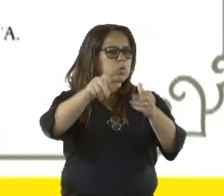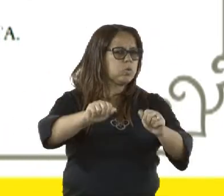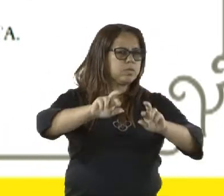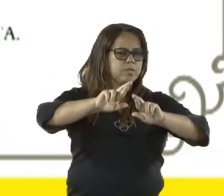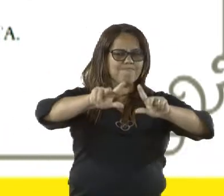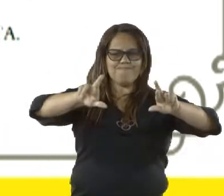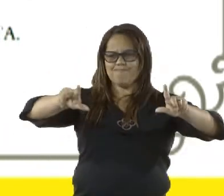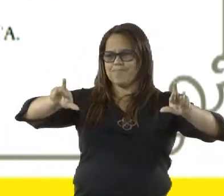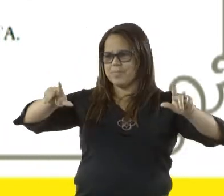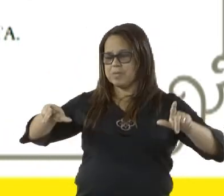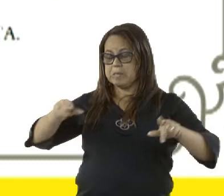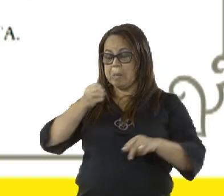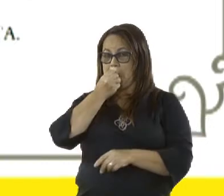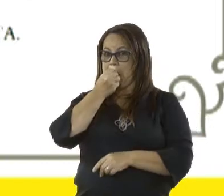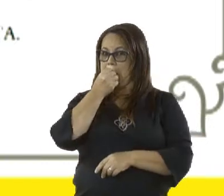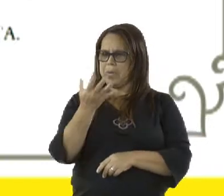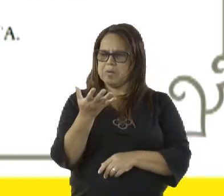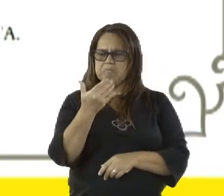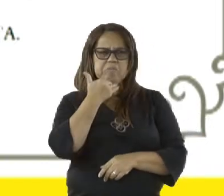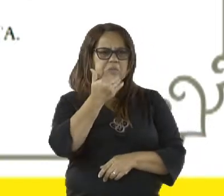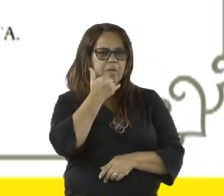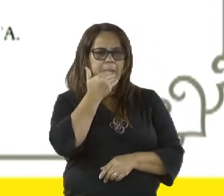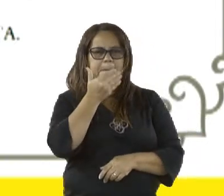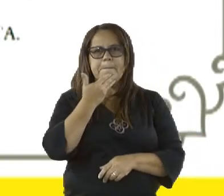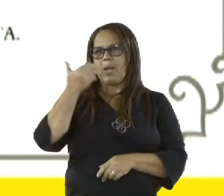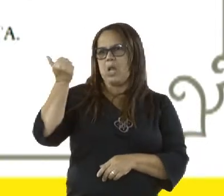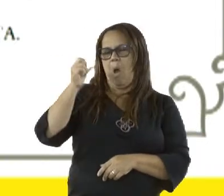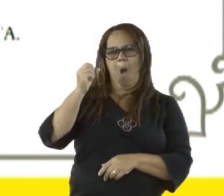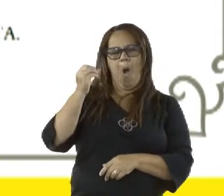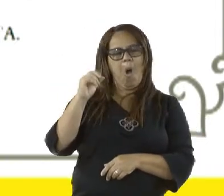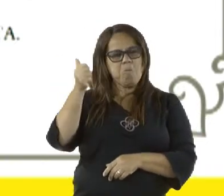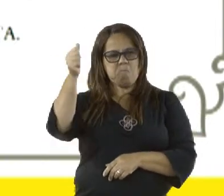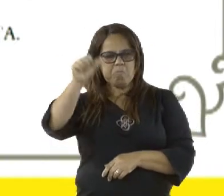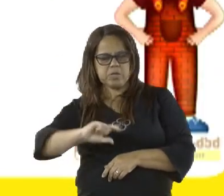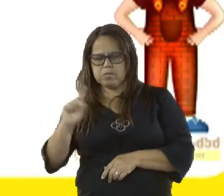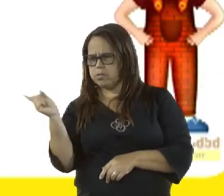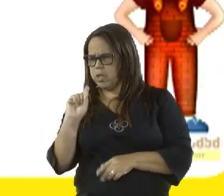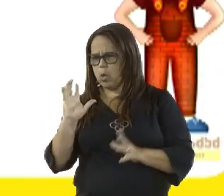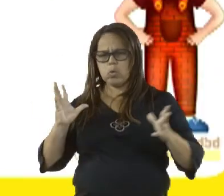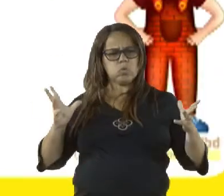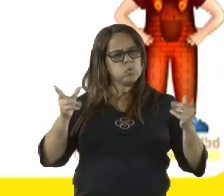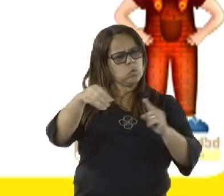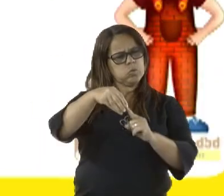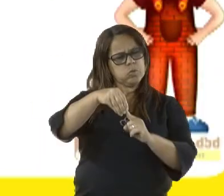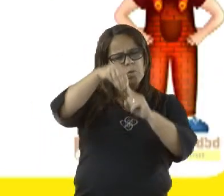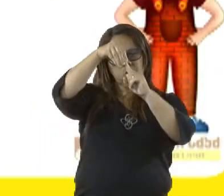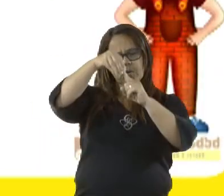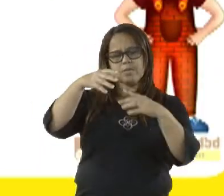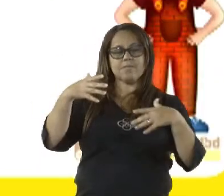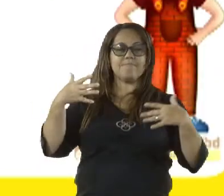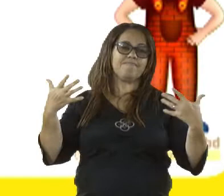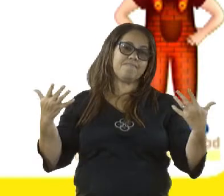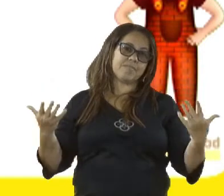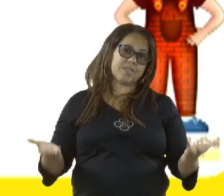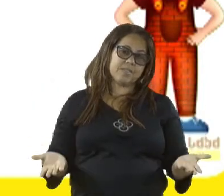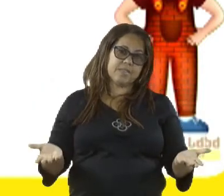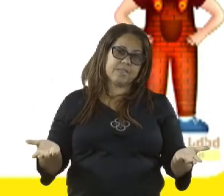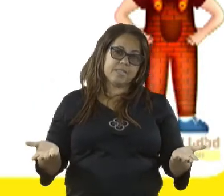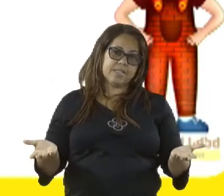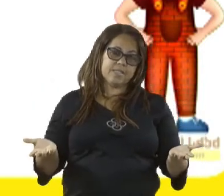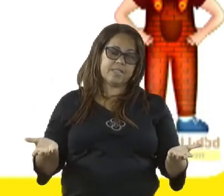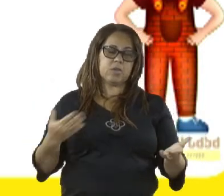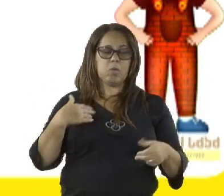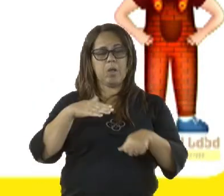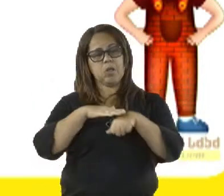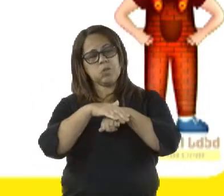isso é incrível. Ninguém é melhor ou pior que ninguém, somos todos únicos, respondeu a lagarta. E foi assim, em uma